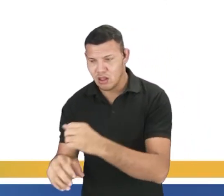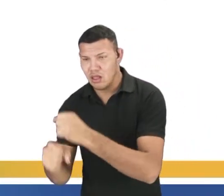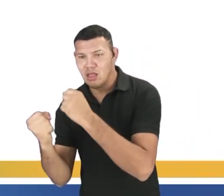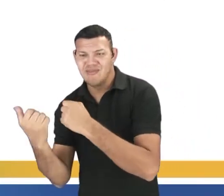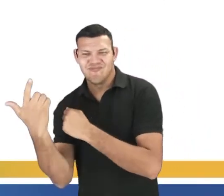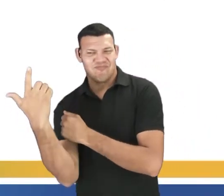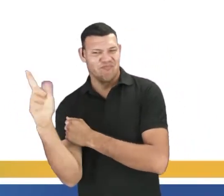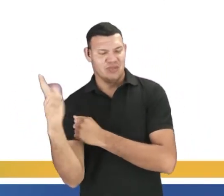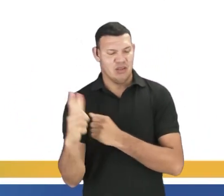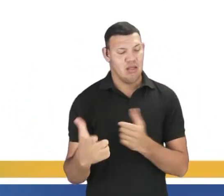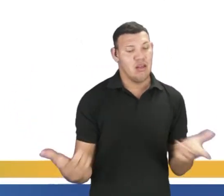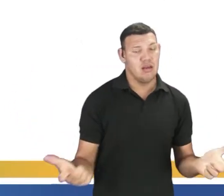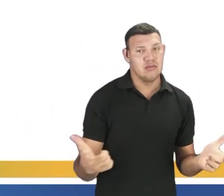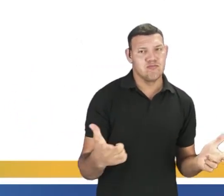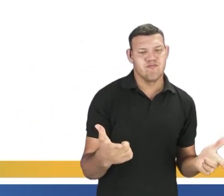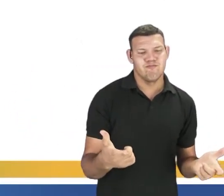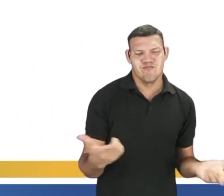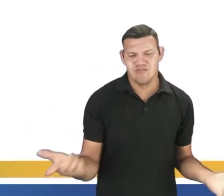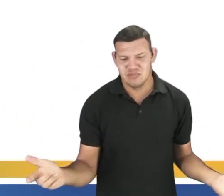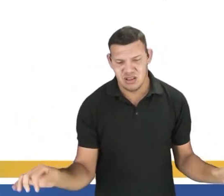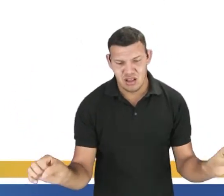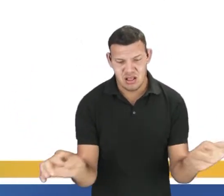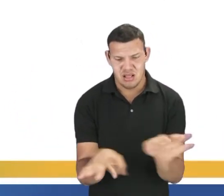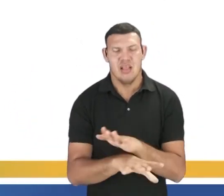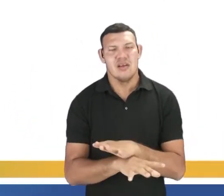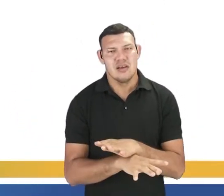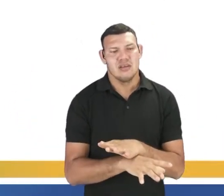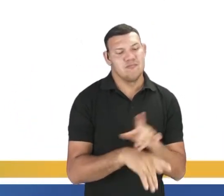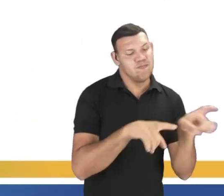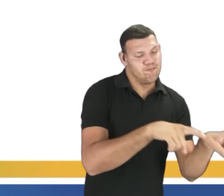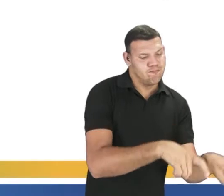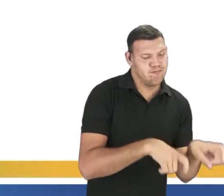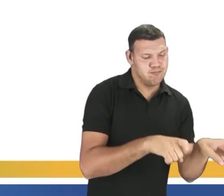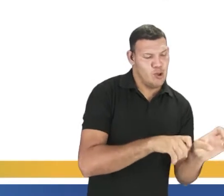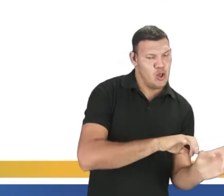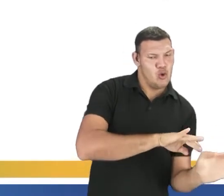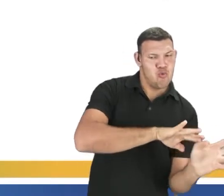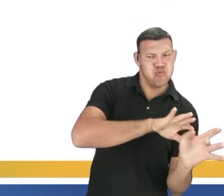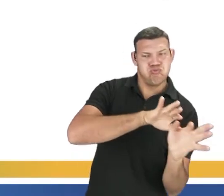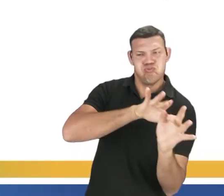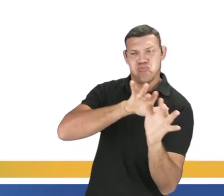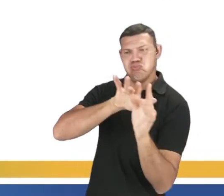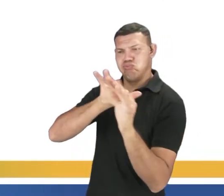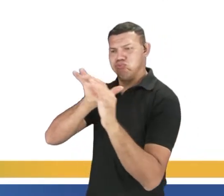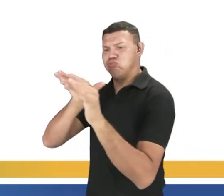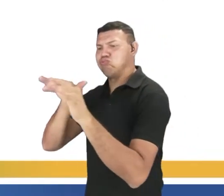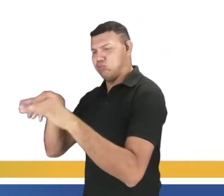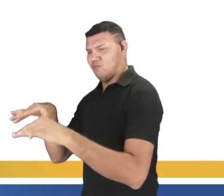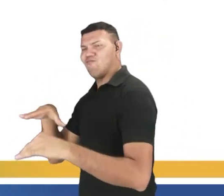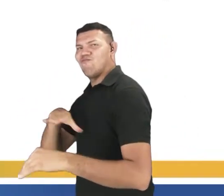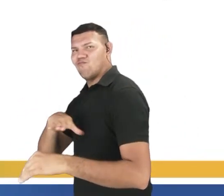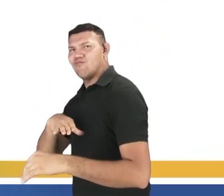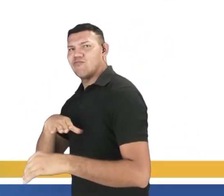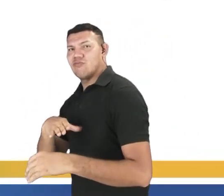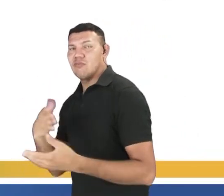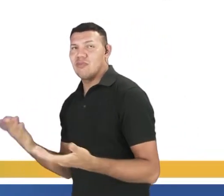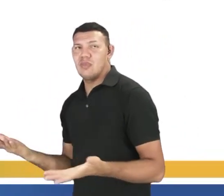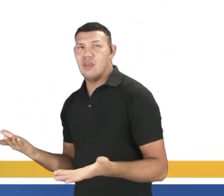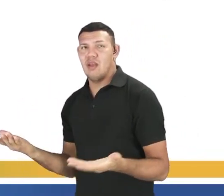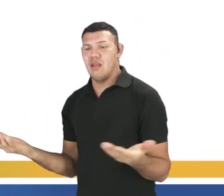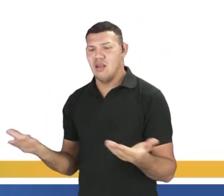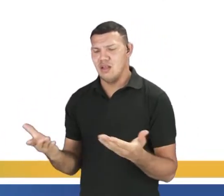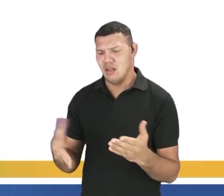ao transferir para a cidade, ocasiona essa imagem, né? Não tem uma qualificação profissional e ele vai fazer um subemprego, ou seja, está